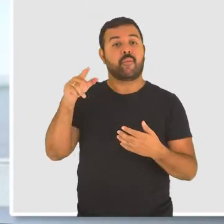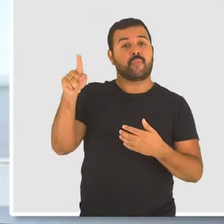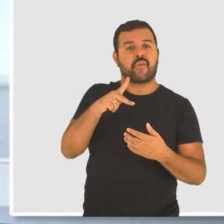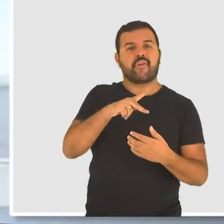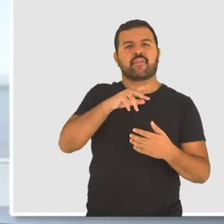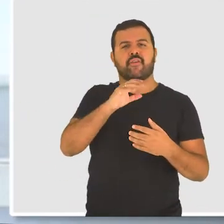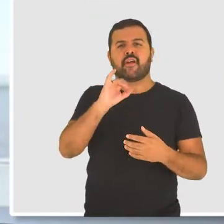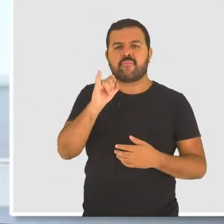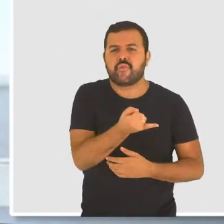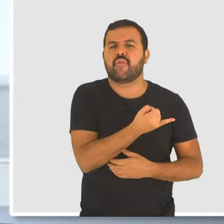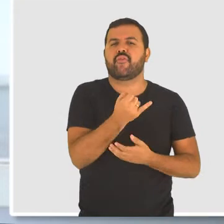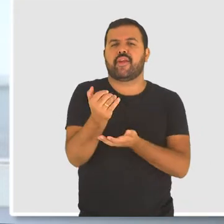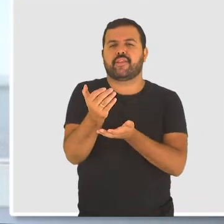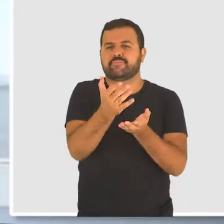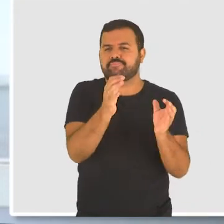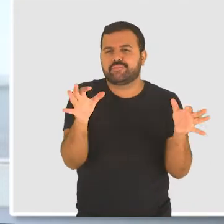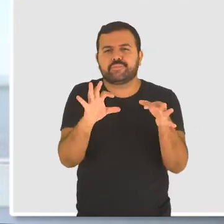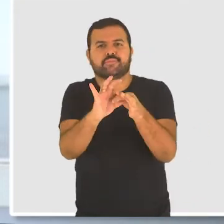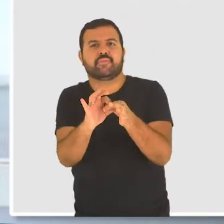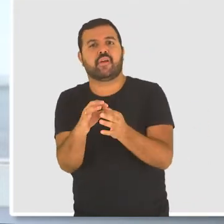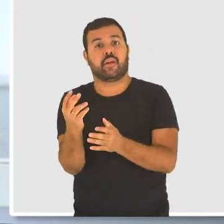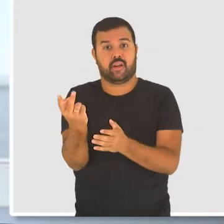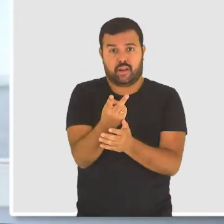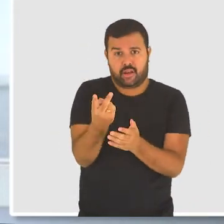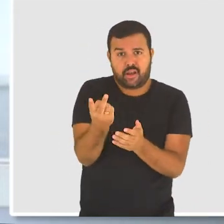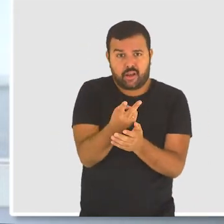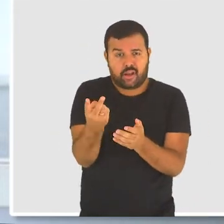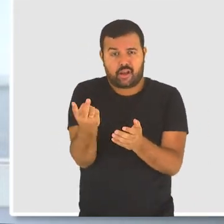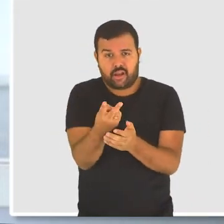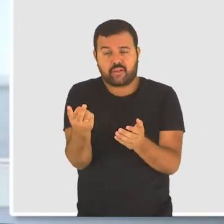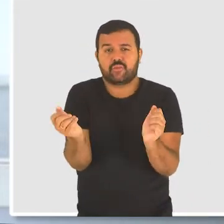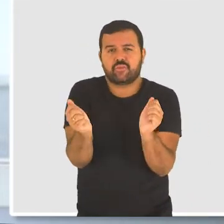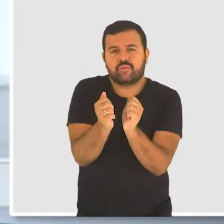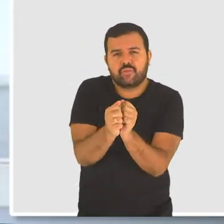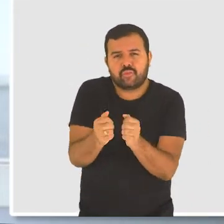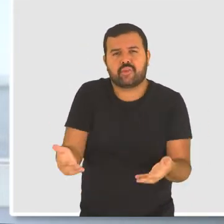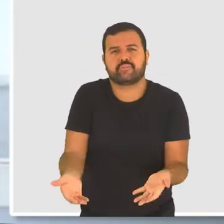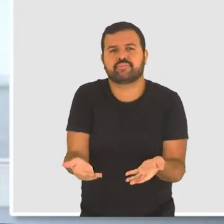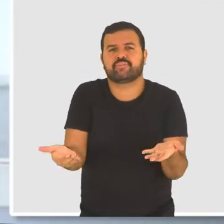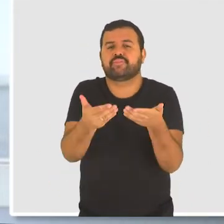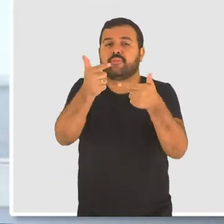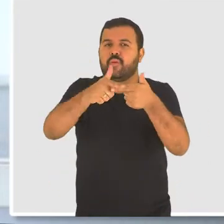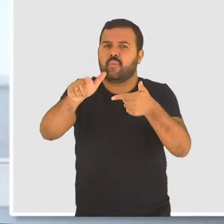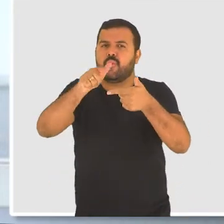está explorando devidamente